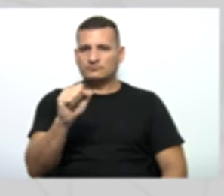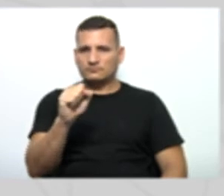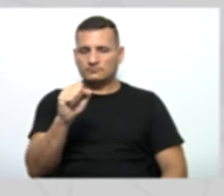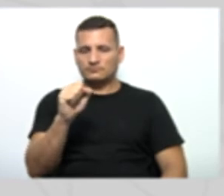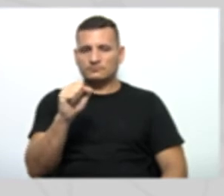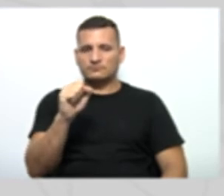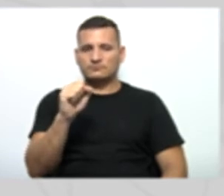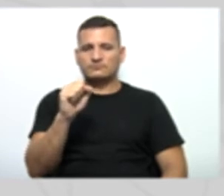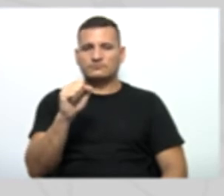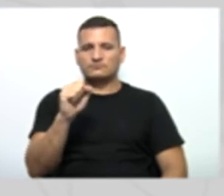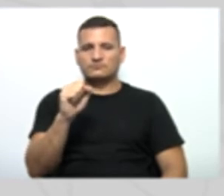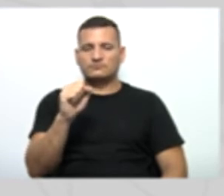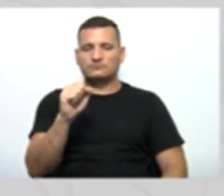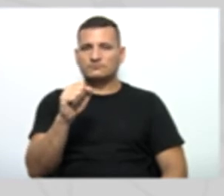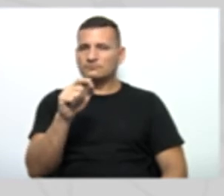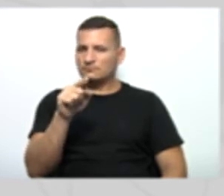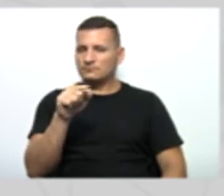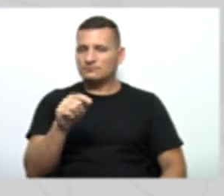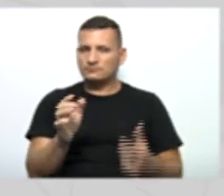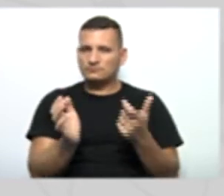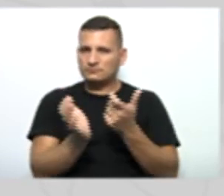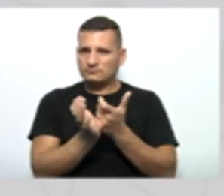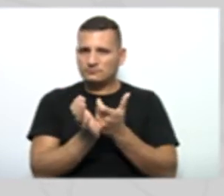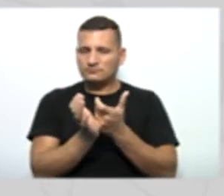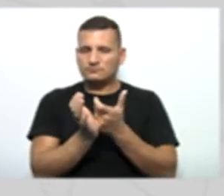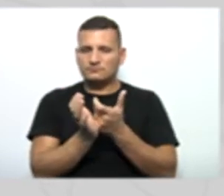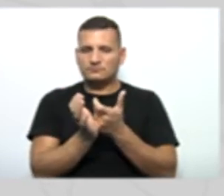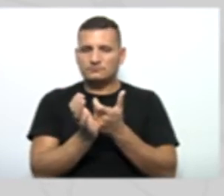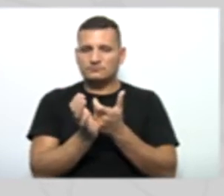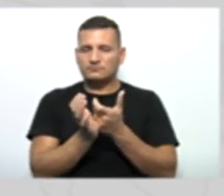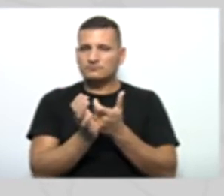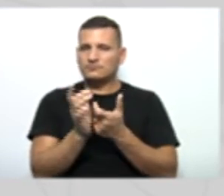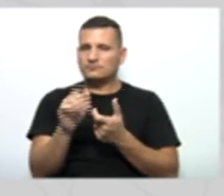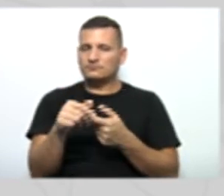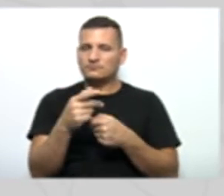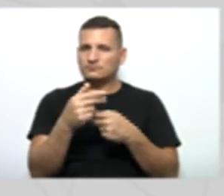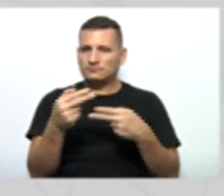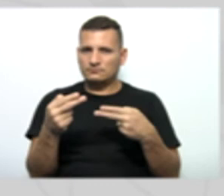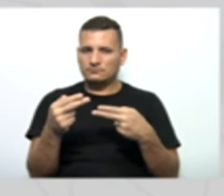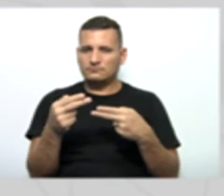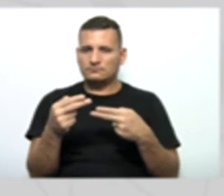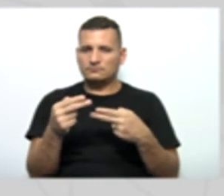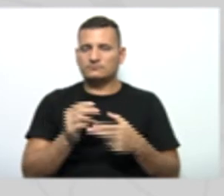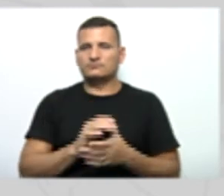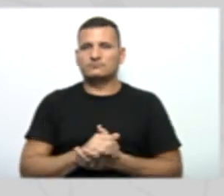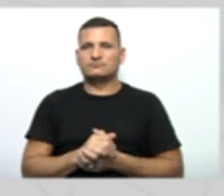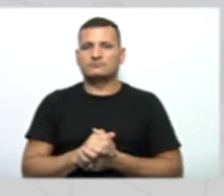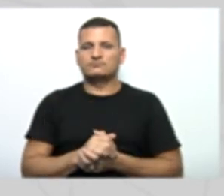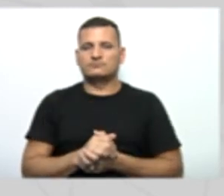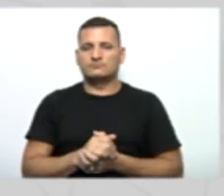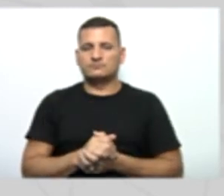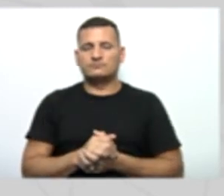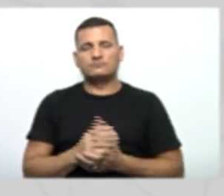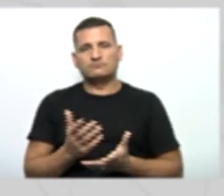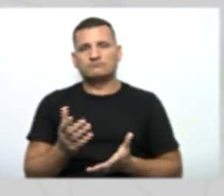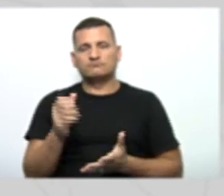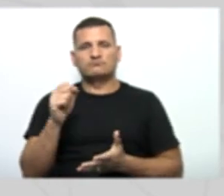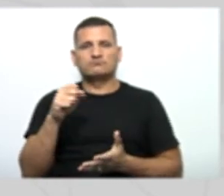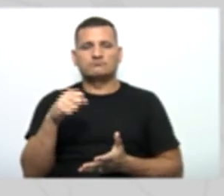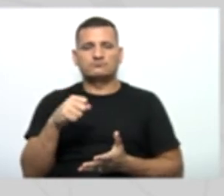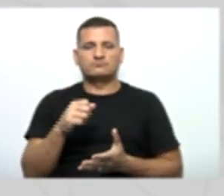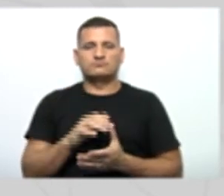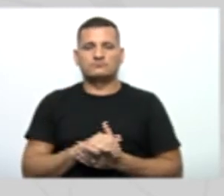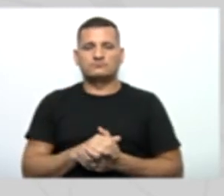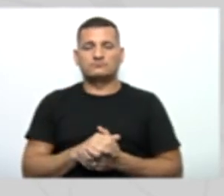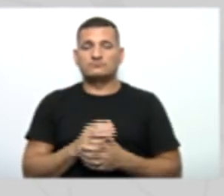Veículo. É uma classe? É um objeto? E aí? E aí sim, pessoal. Por quê?